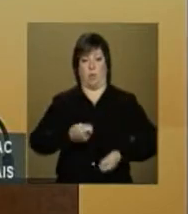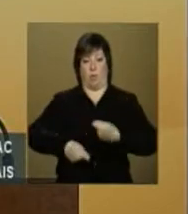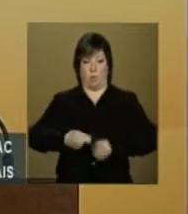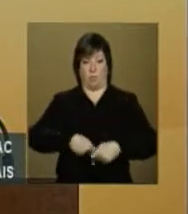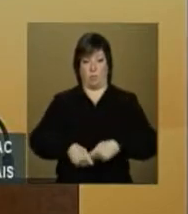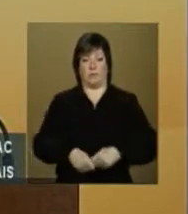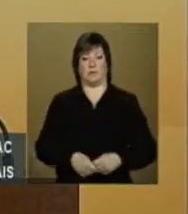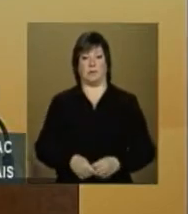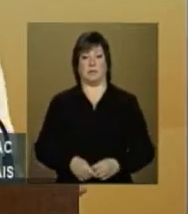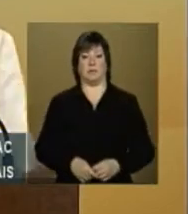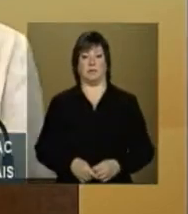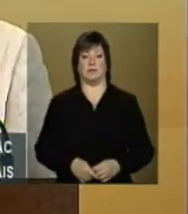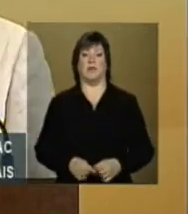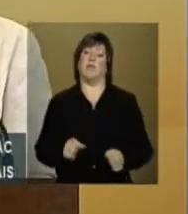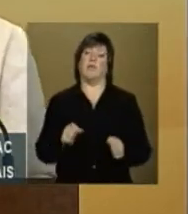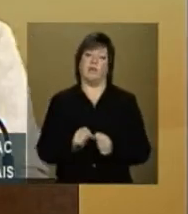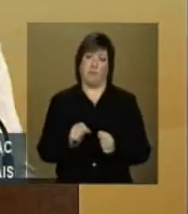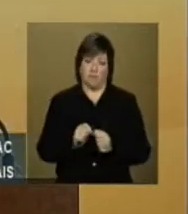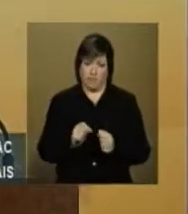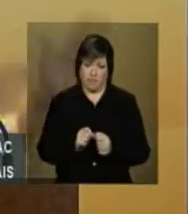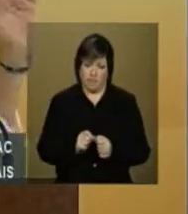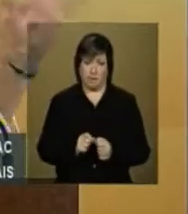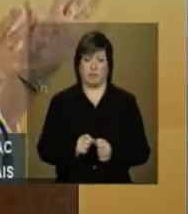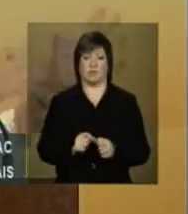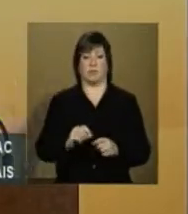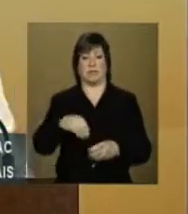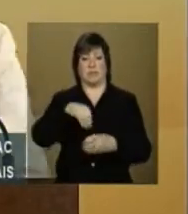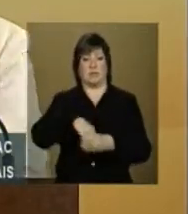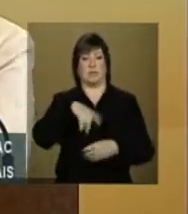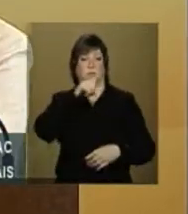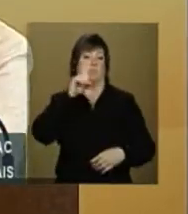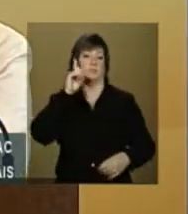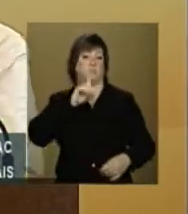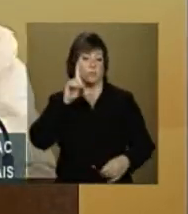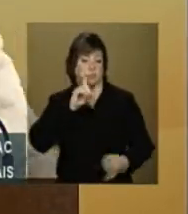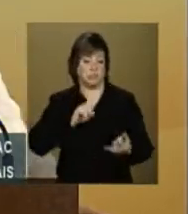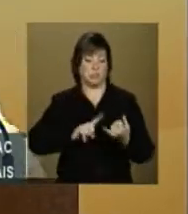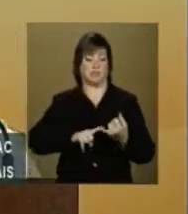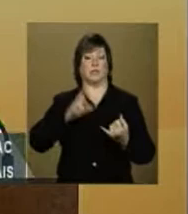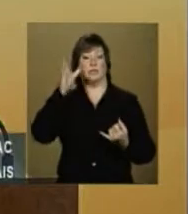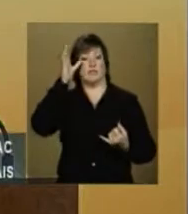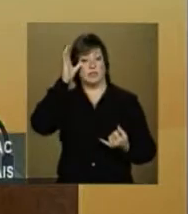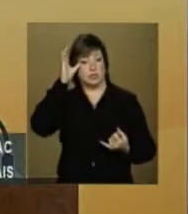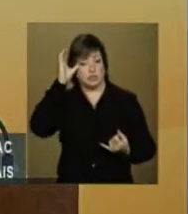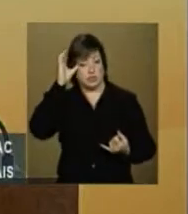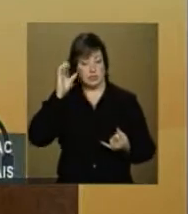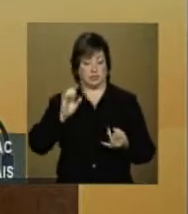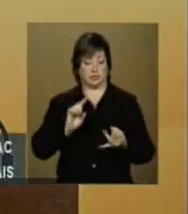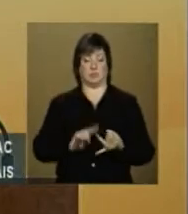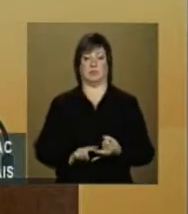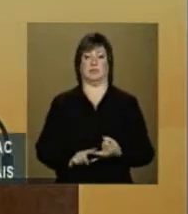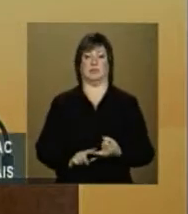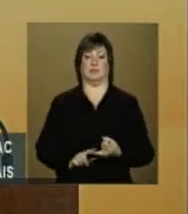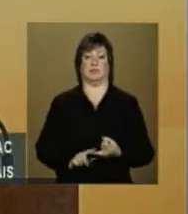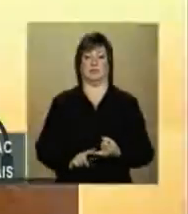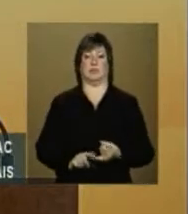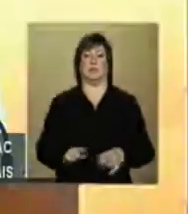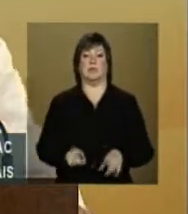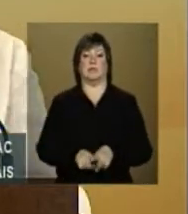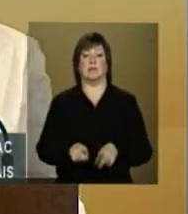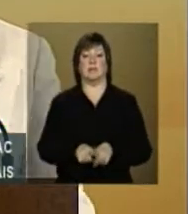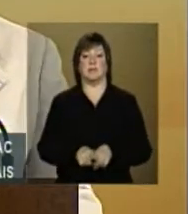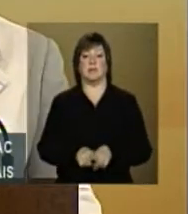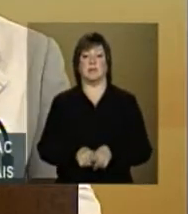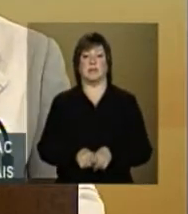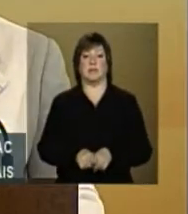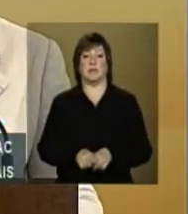bem, foi feito em países como os Estados Unidos, a China e objeto da